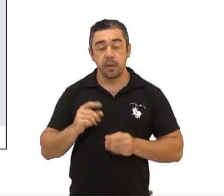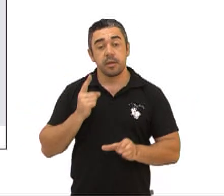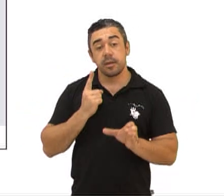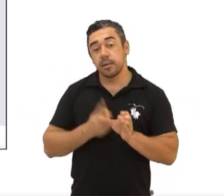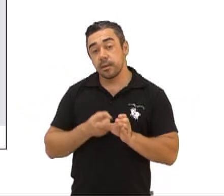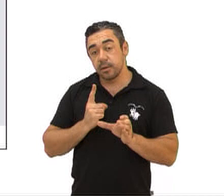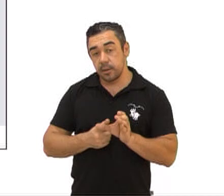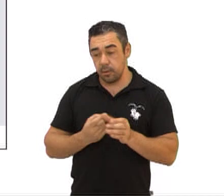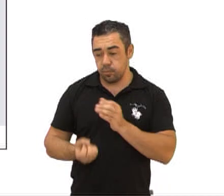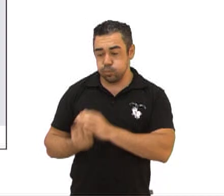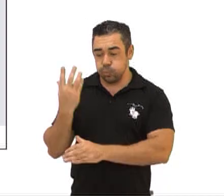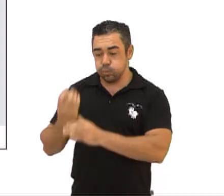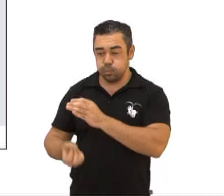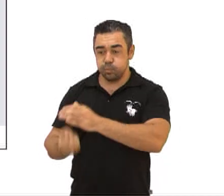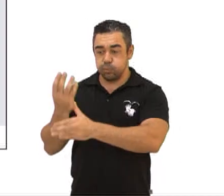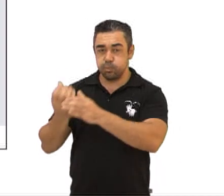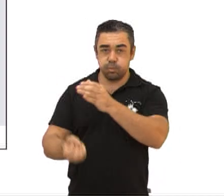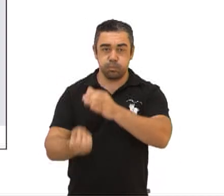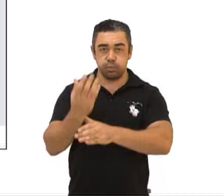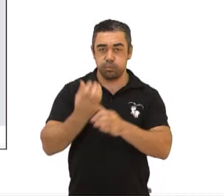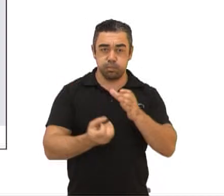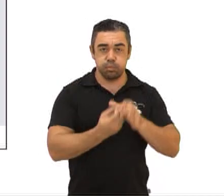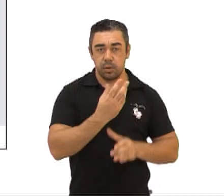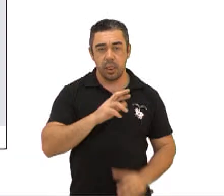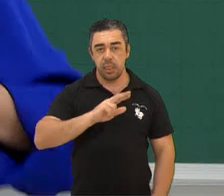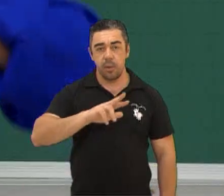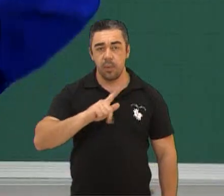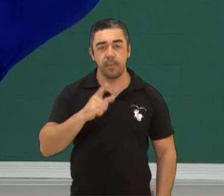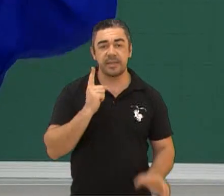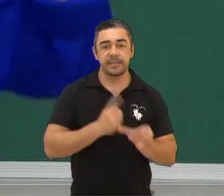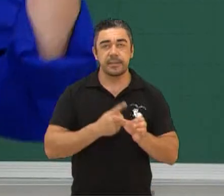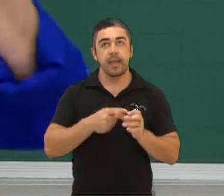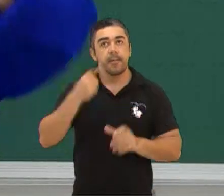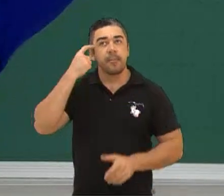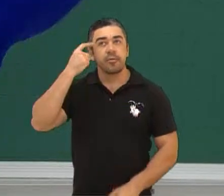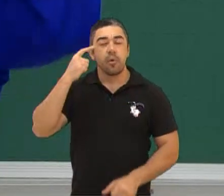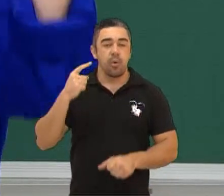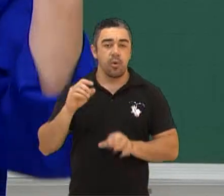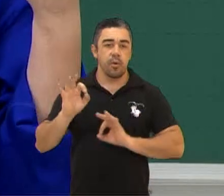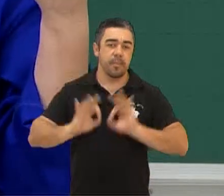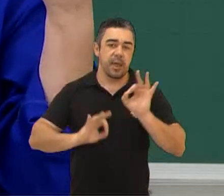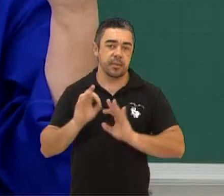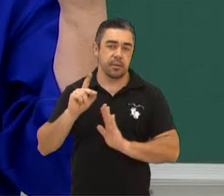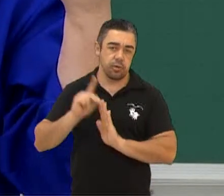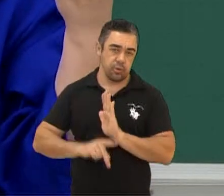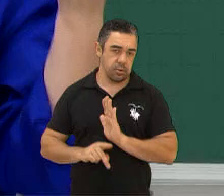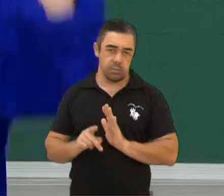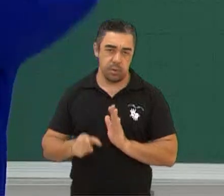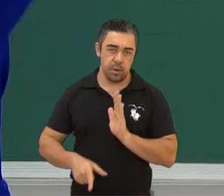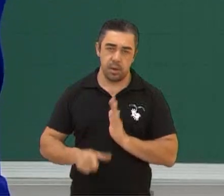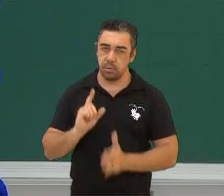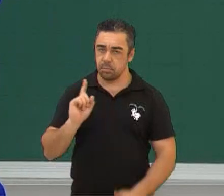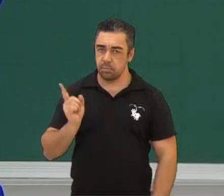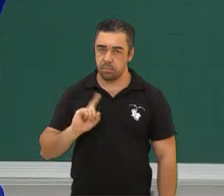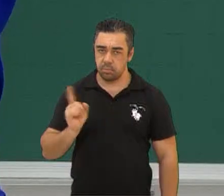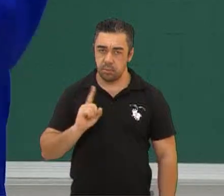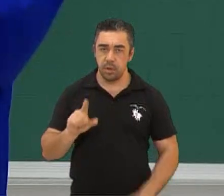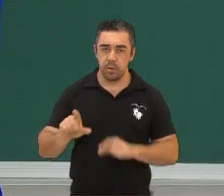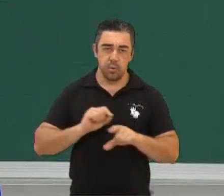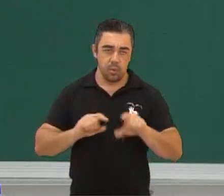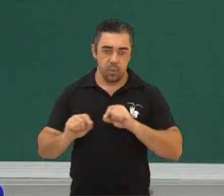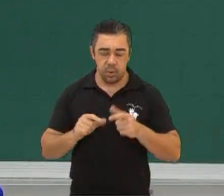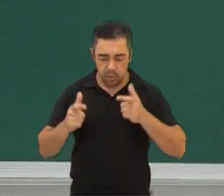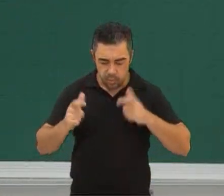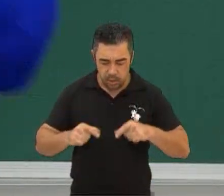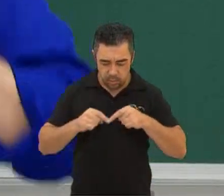foram acontecendo. Nós não tivemos literalmente uma cidade que foi pensada, planejada anteriormente, escolhida um